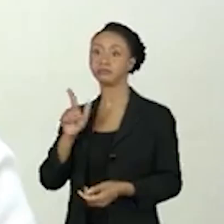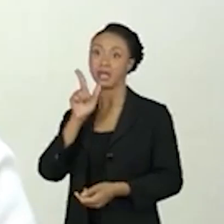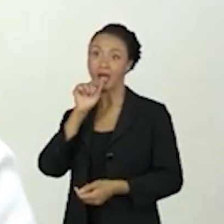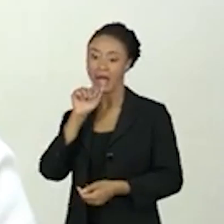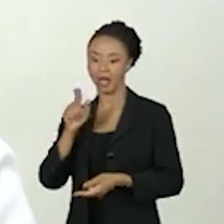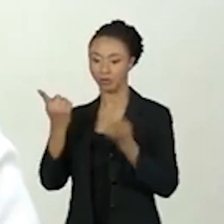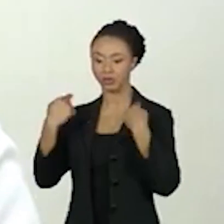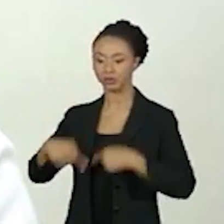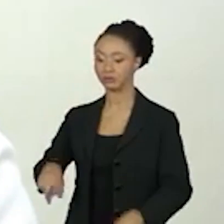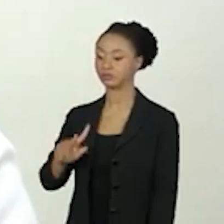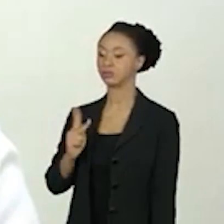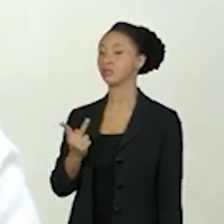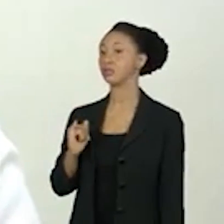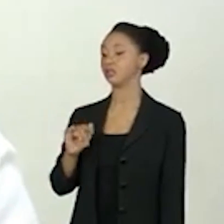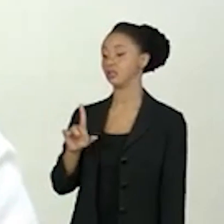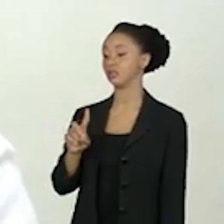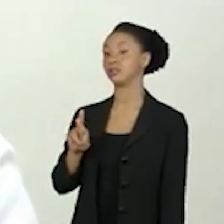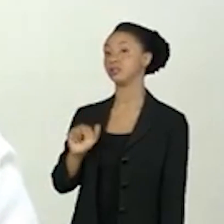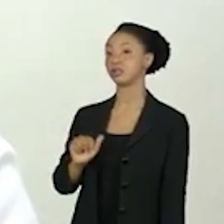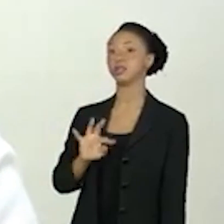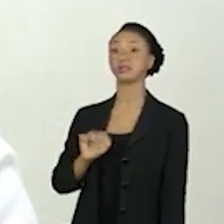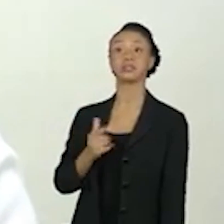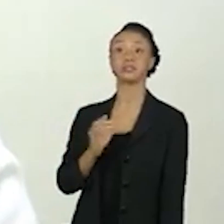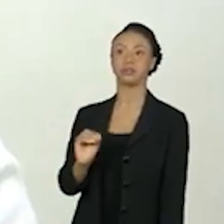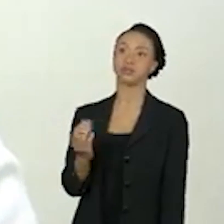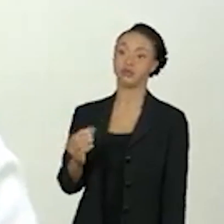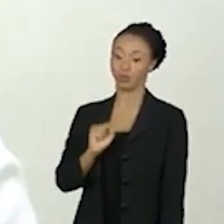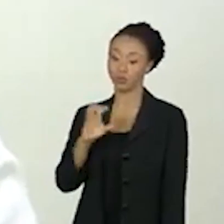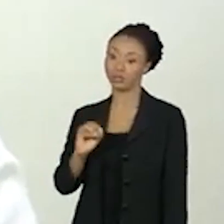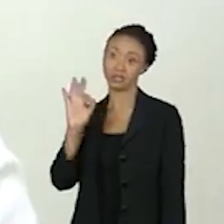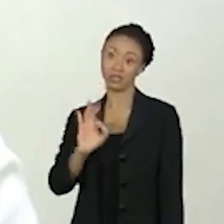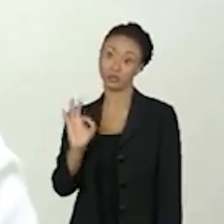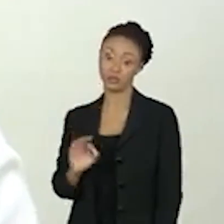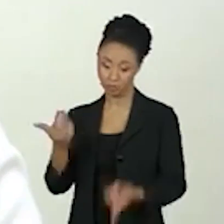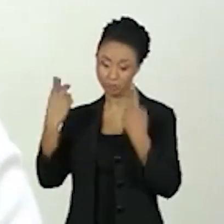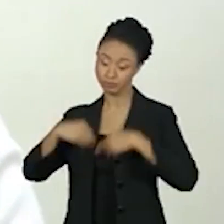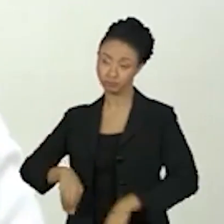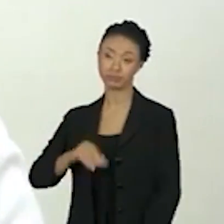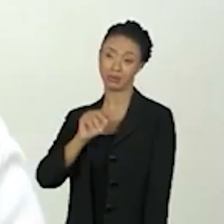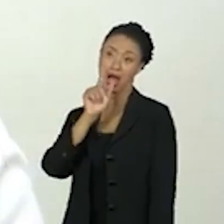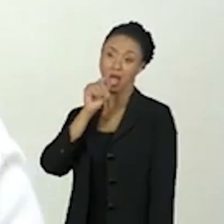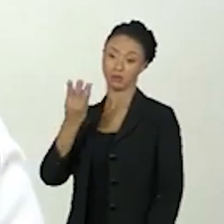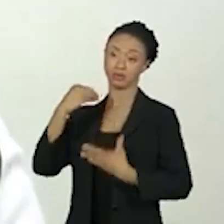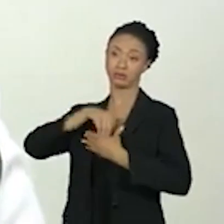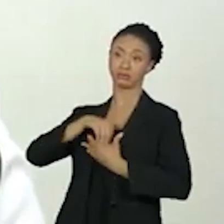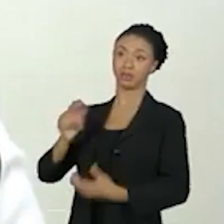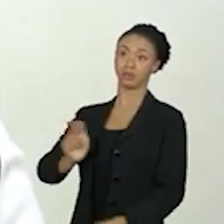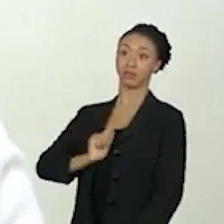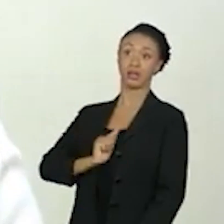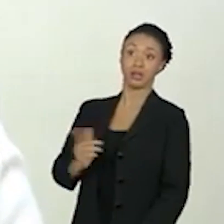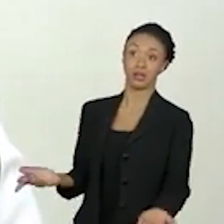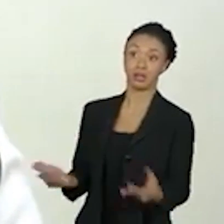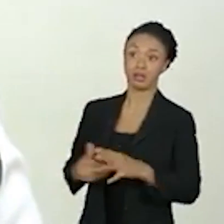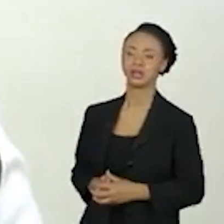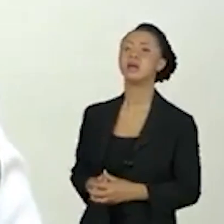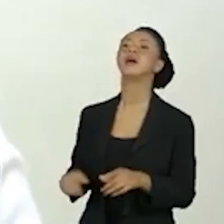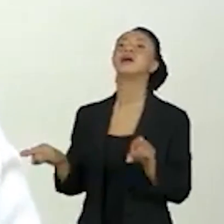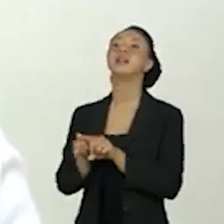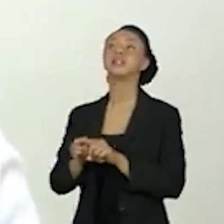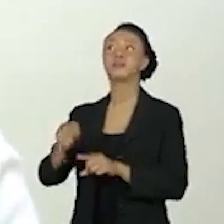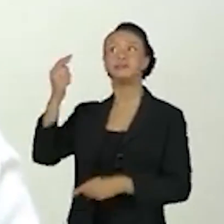hidratação do corpo também. Afinal de contas, 80% do nosso corpo é formado por água. E como que está a questão da